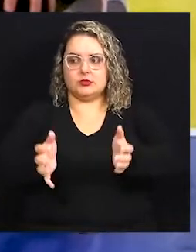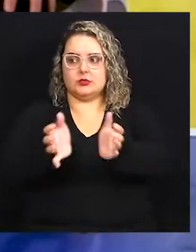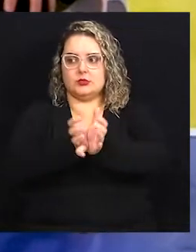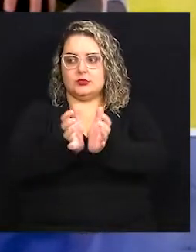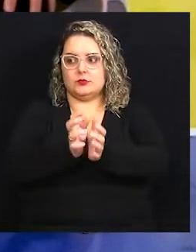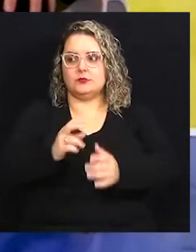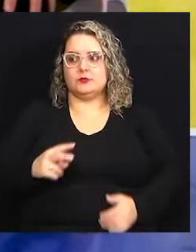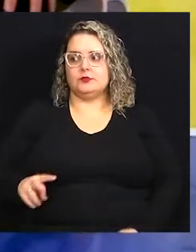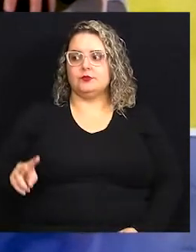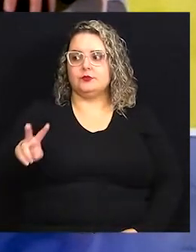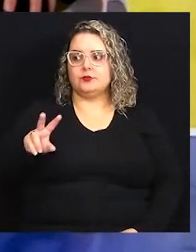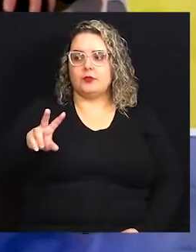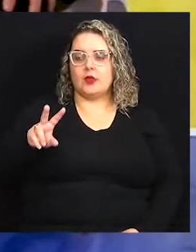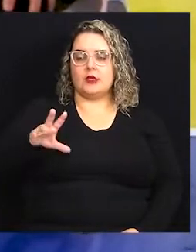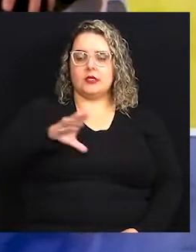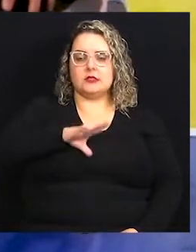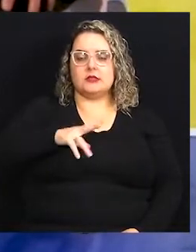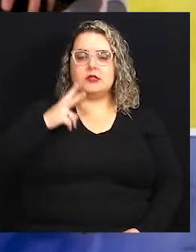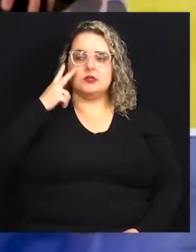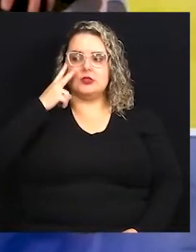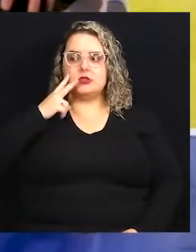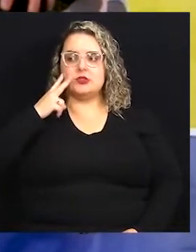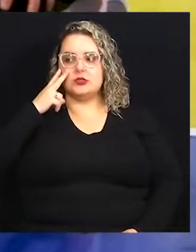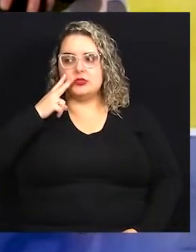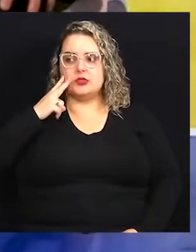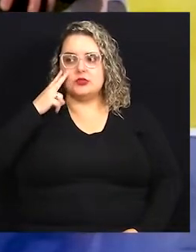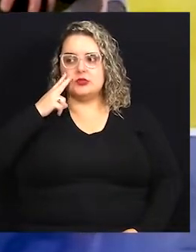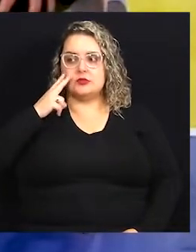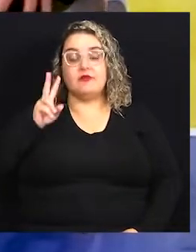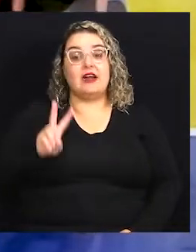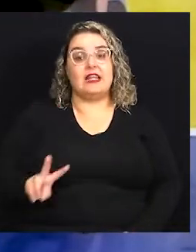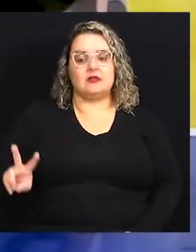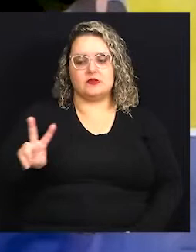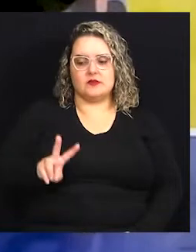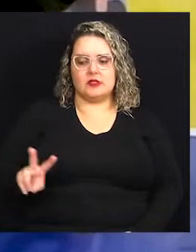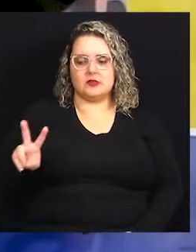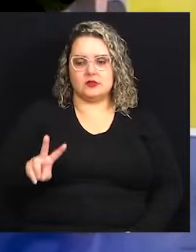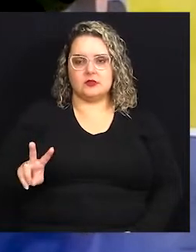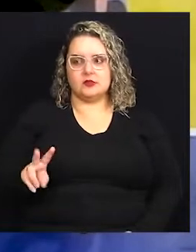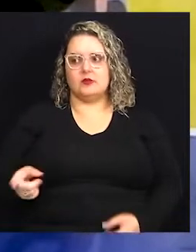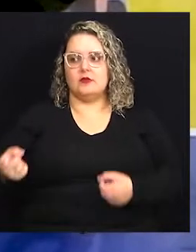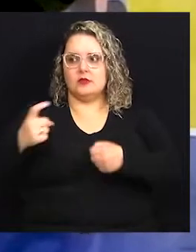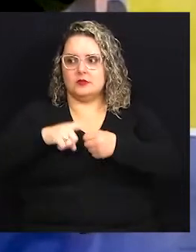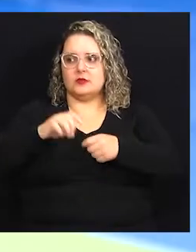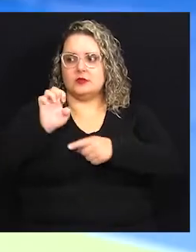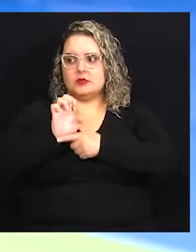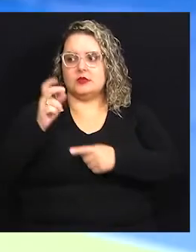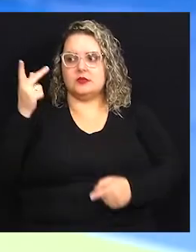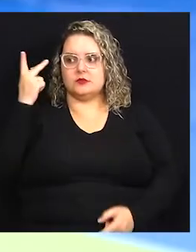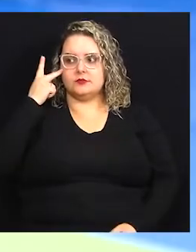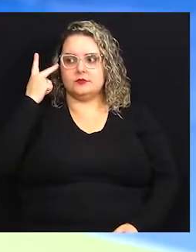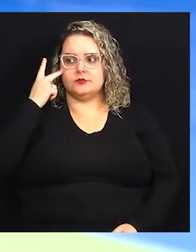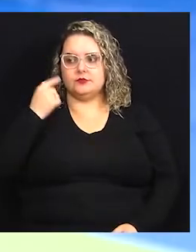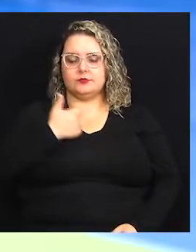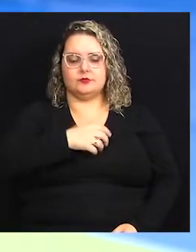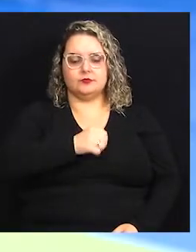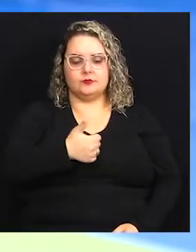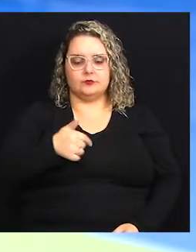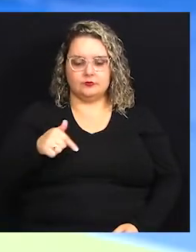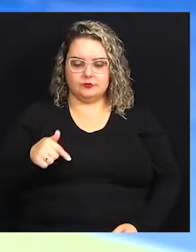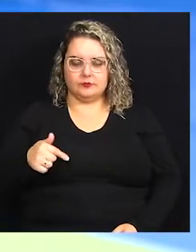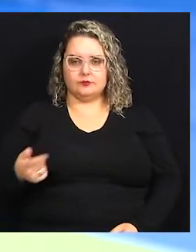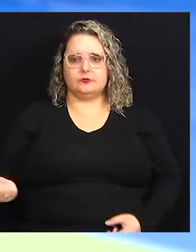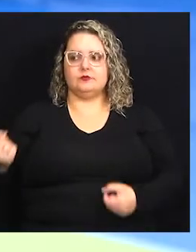de Valinhos. Como é que foi esse período para você e retornando para o estado de São Paulo? 2017 eu